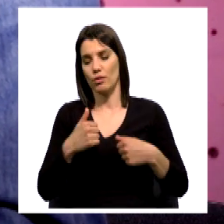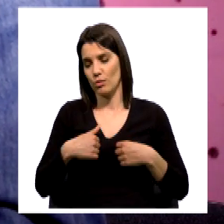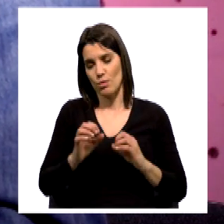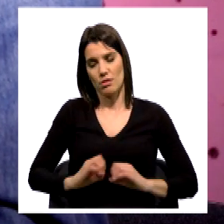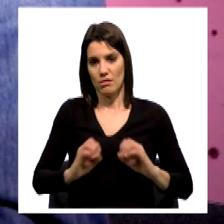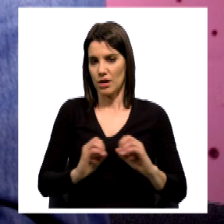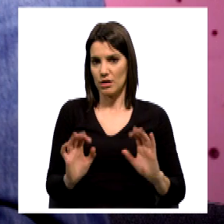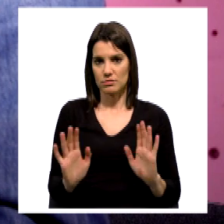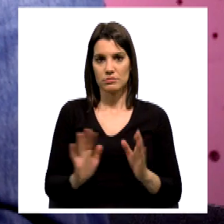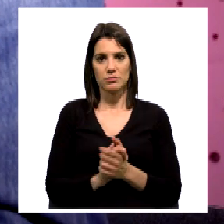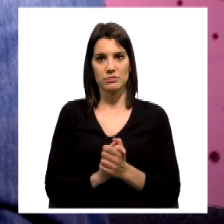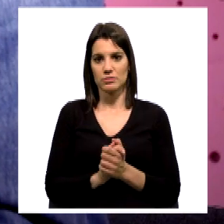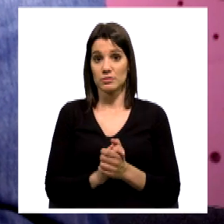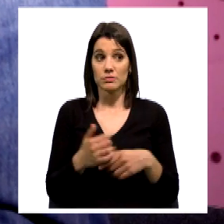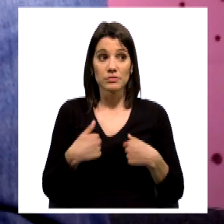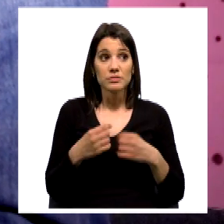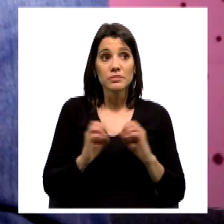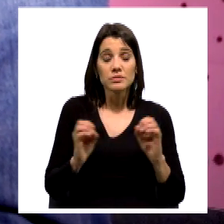eu não a tenho. Além de não